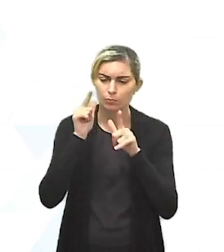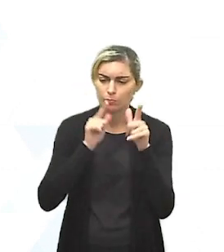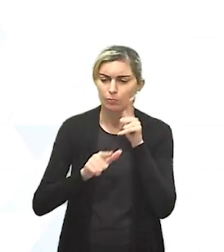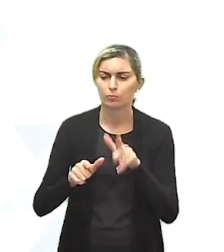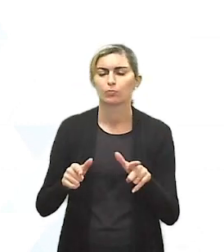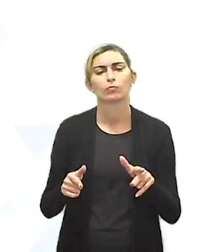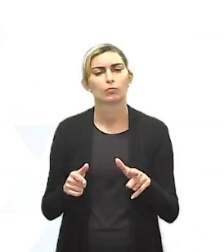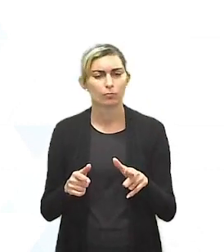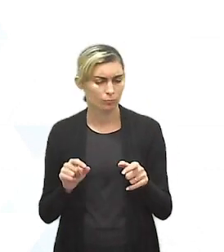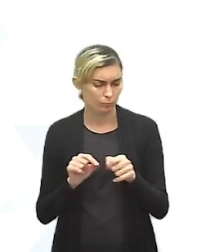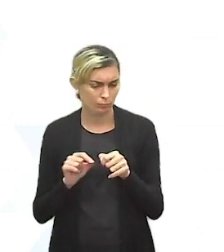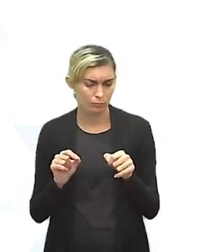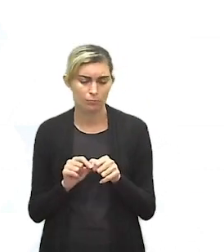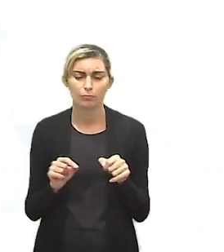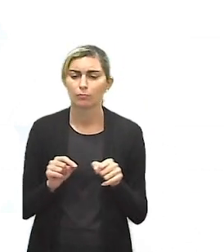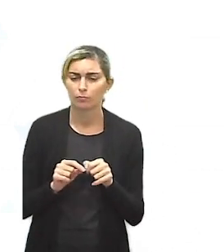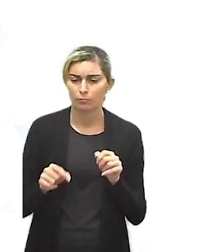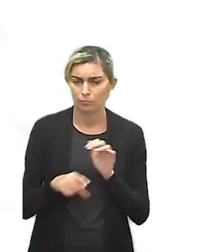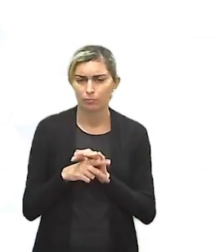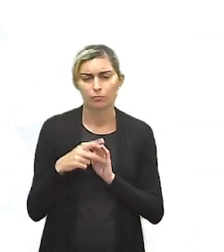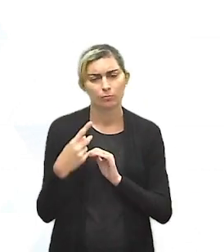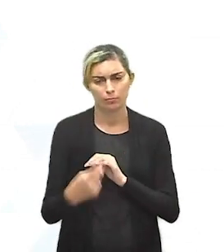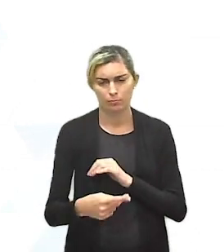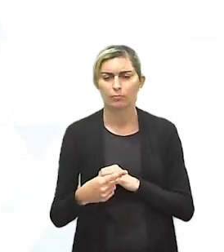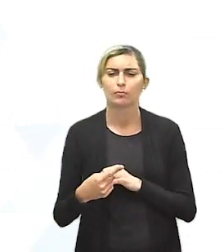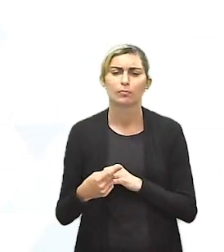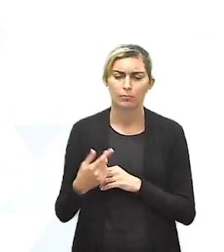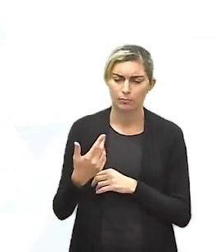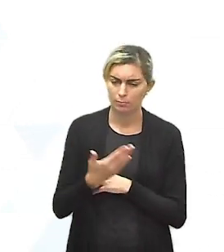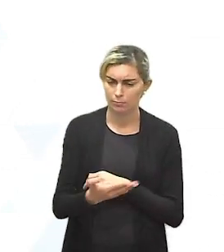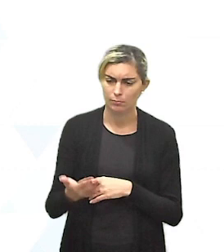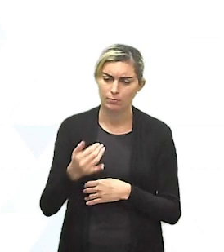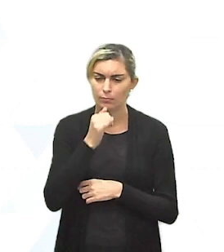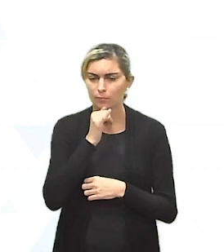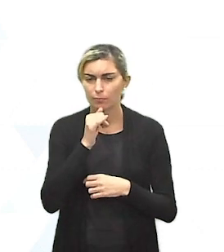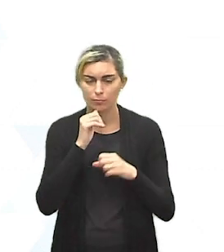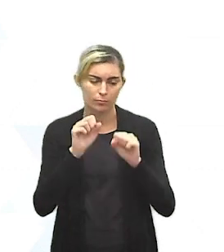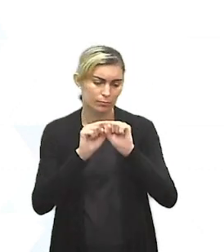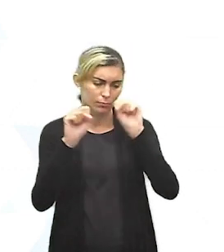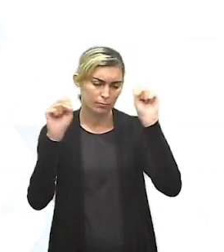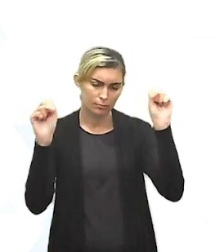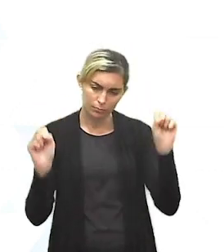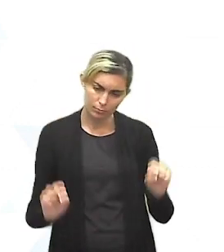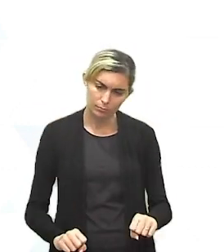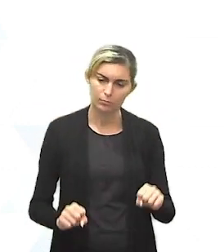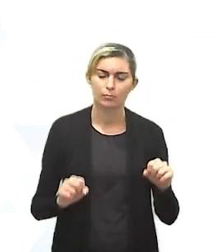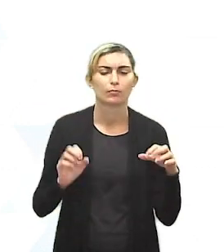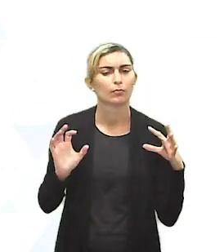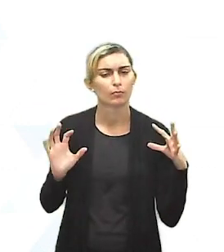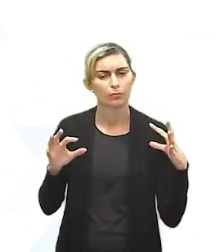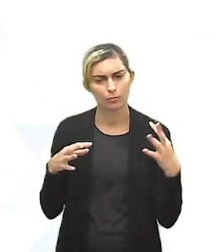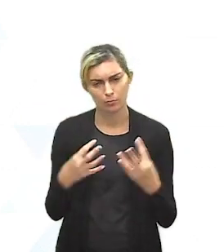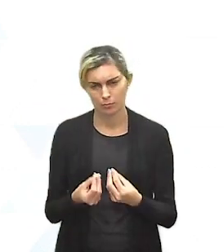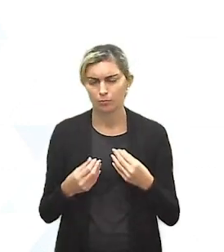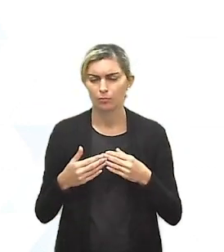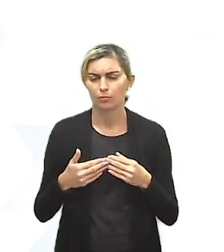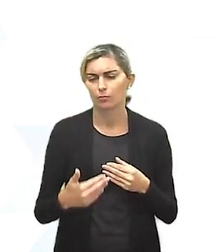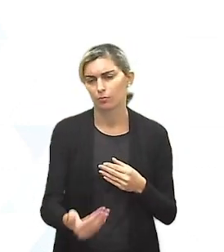fato, executar a missão dela. Por exemplo, os sistemas, toda a parte